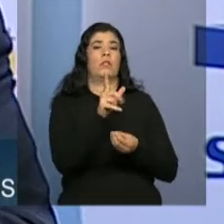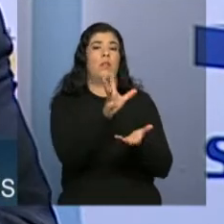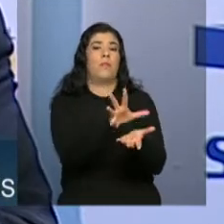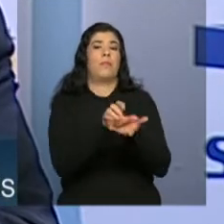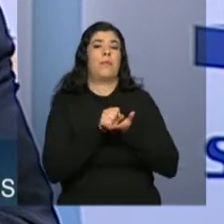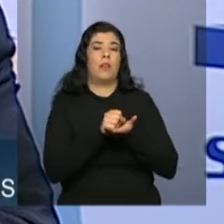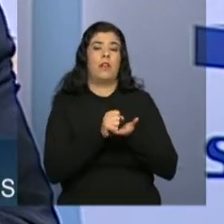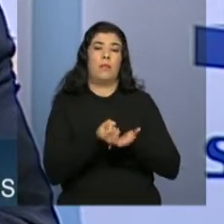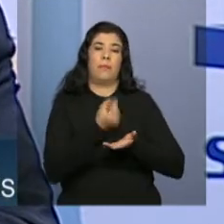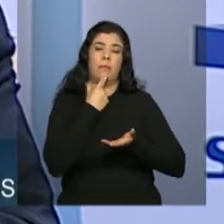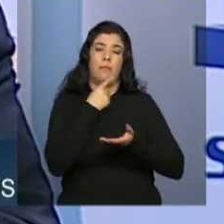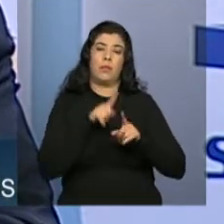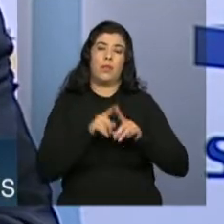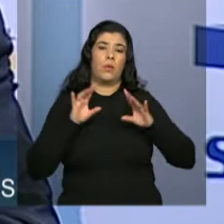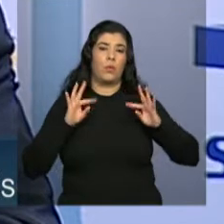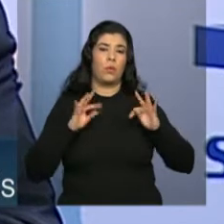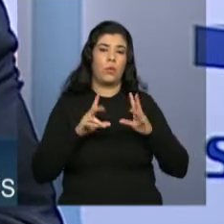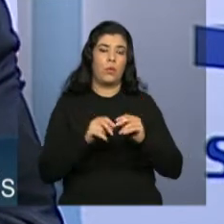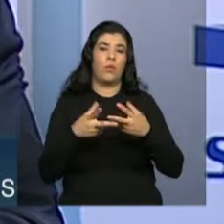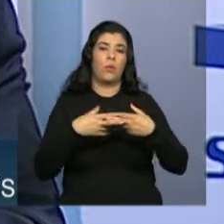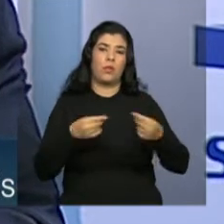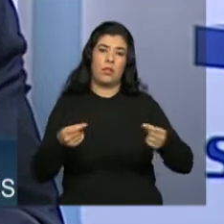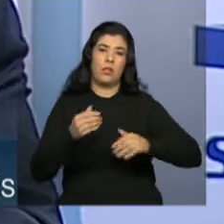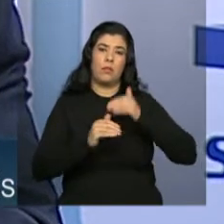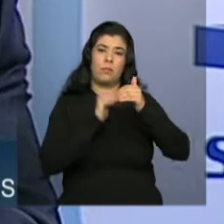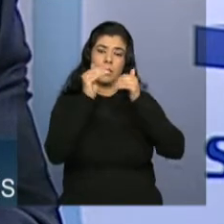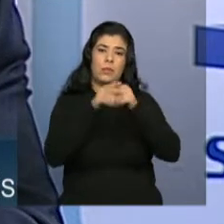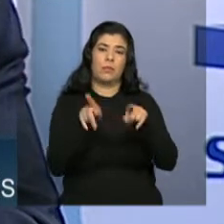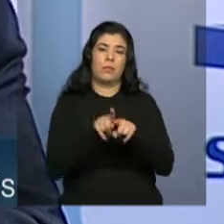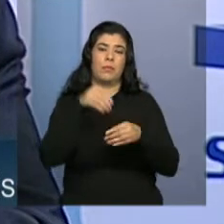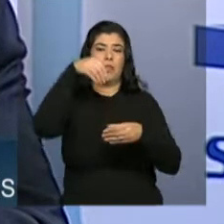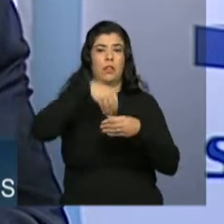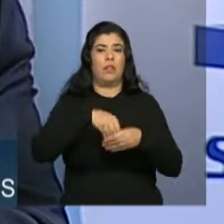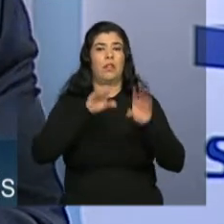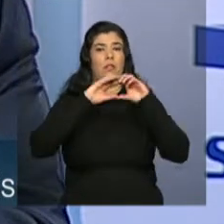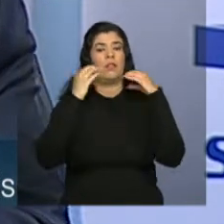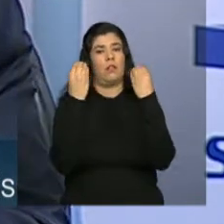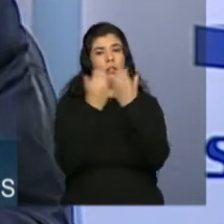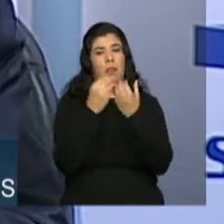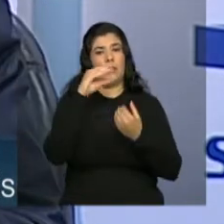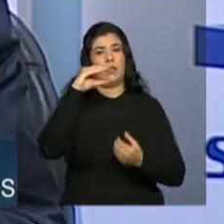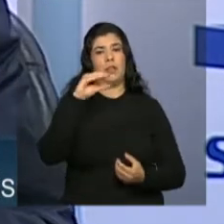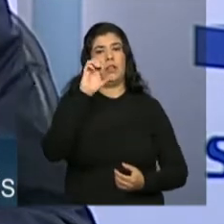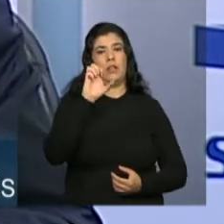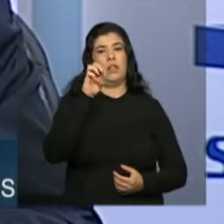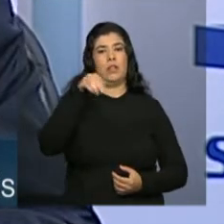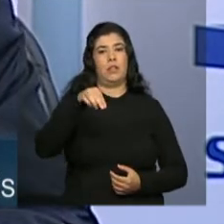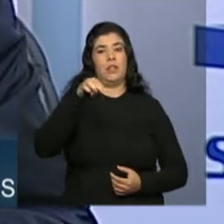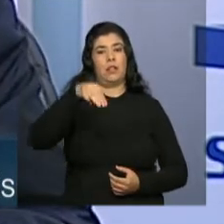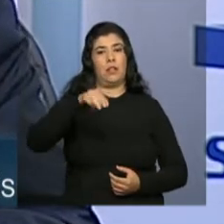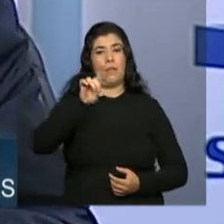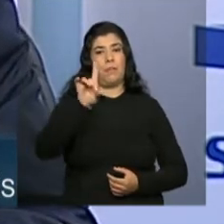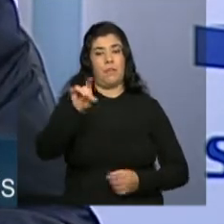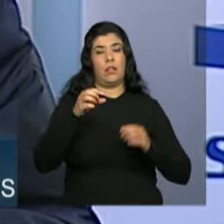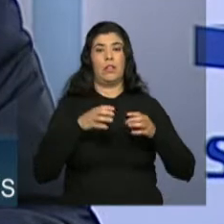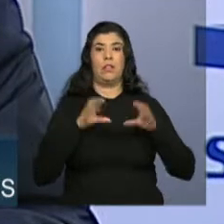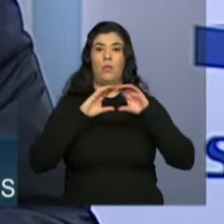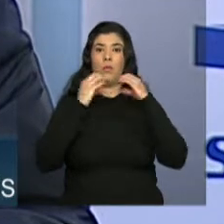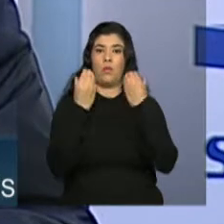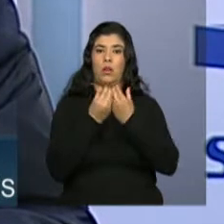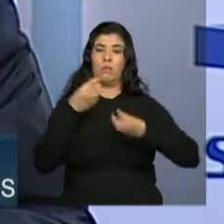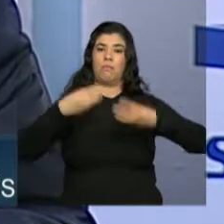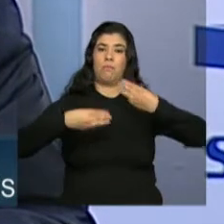se refletem aí na Semed em 2014 não é como eu falei por isso que a gente não é todo ano